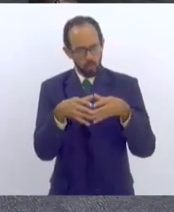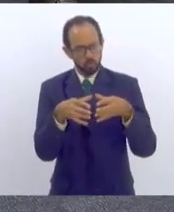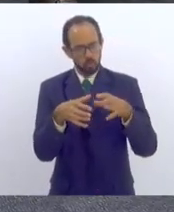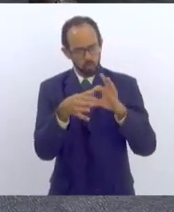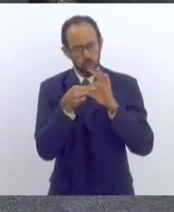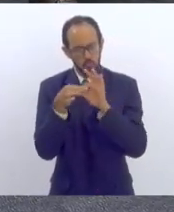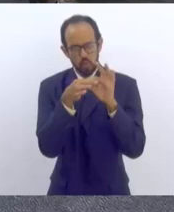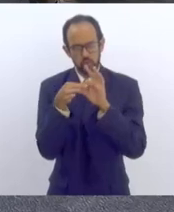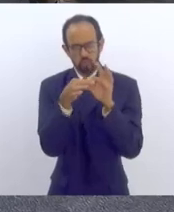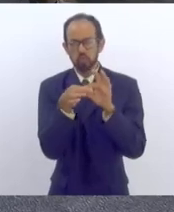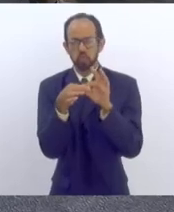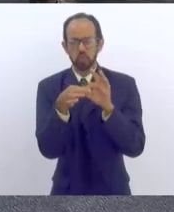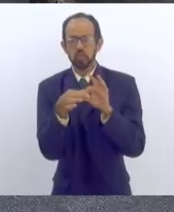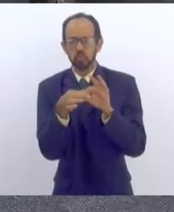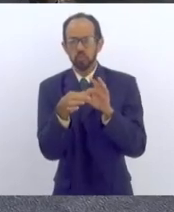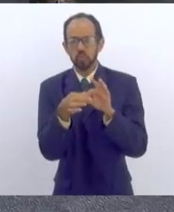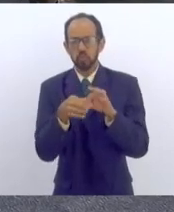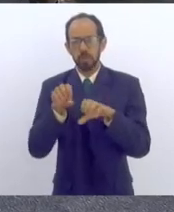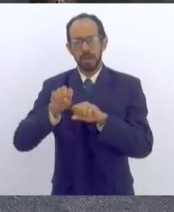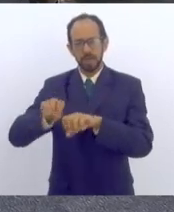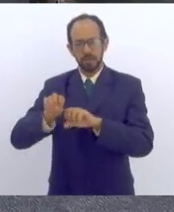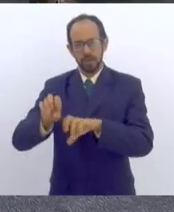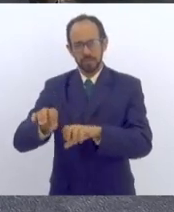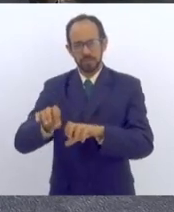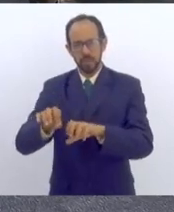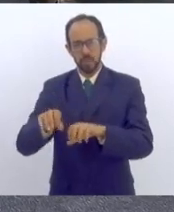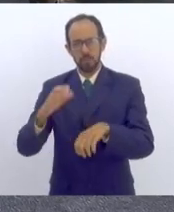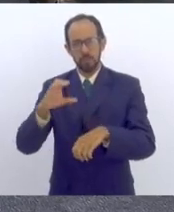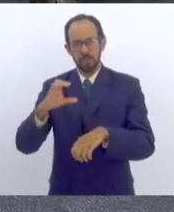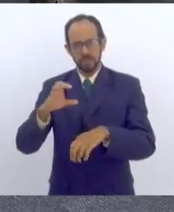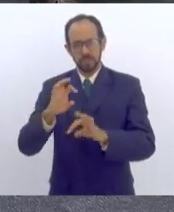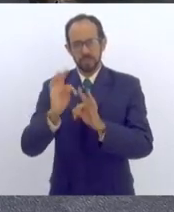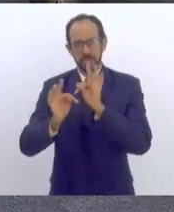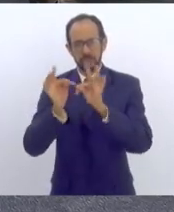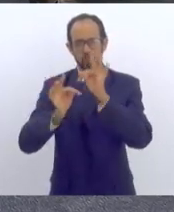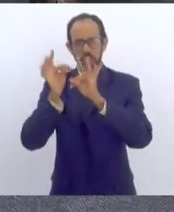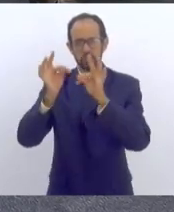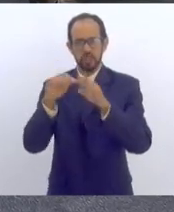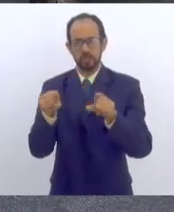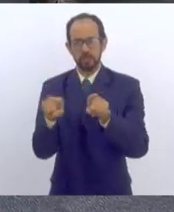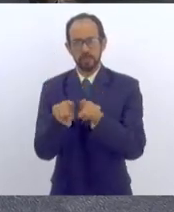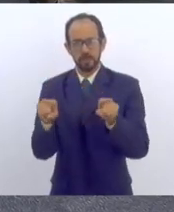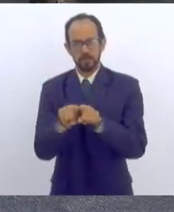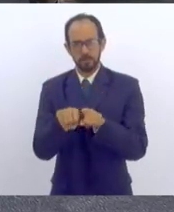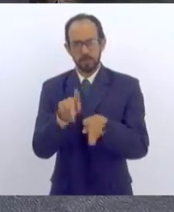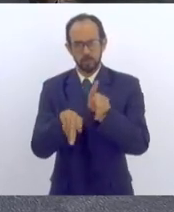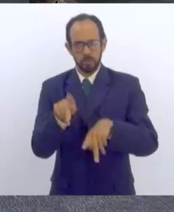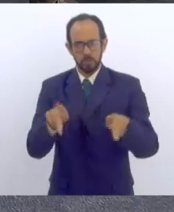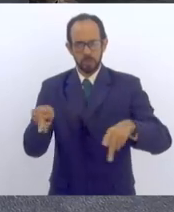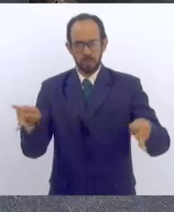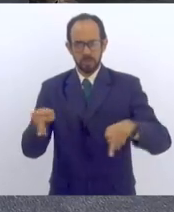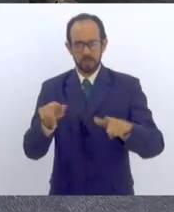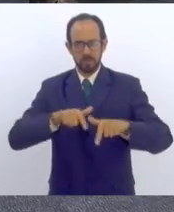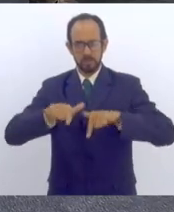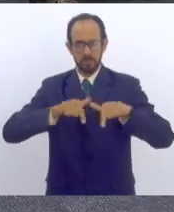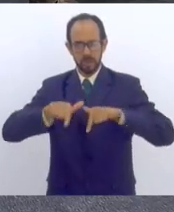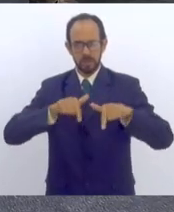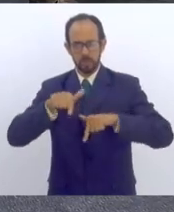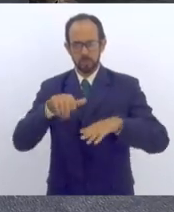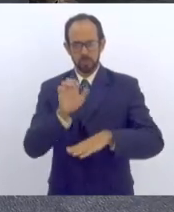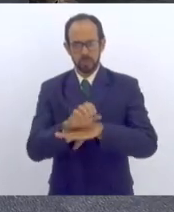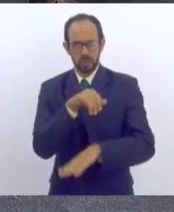a favor da educação, a favor da ciência, a favor da tecnologia, a favor do povo trabalhador do Estado do Rio de Janeiro.